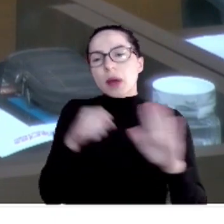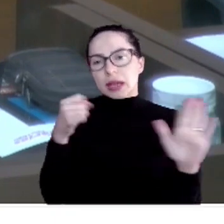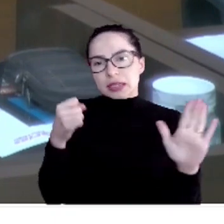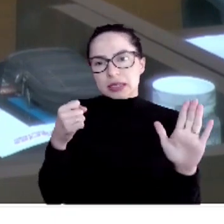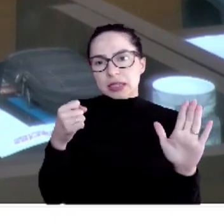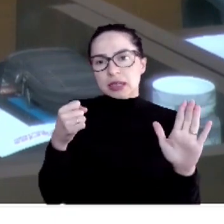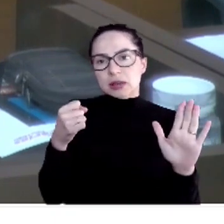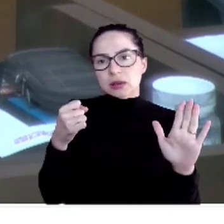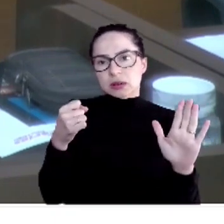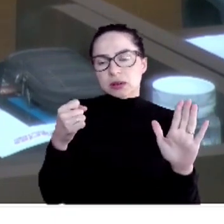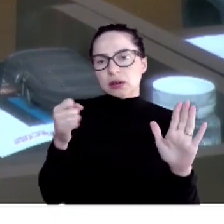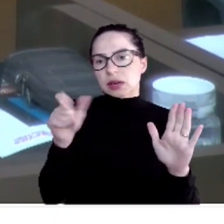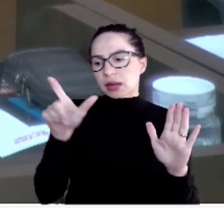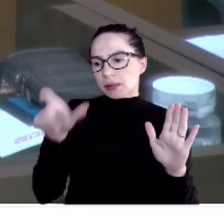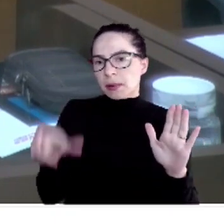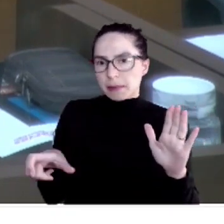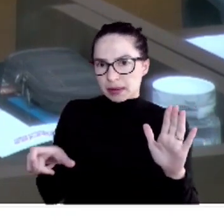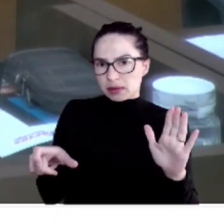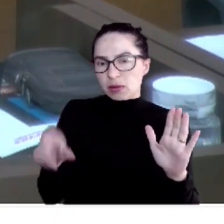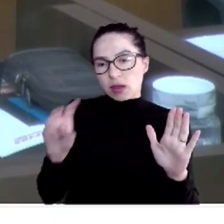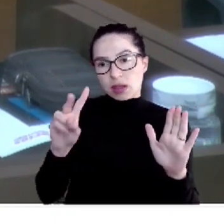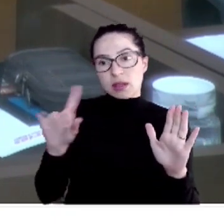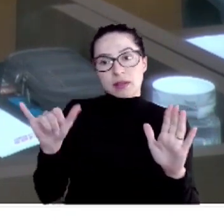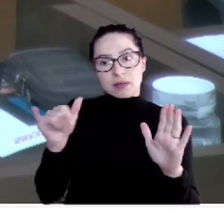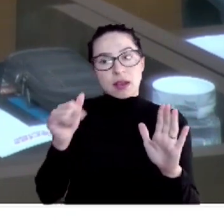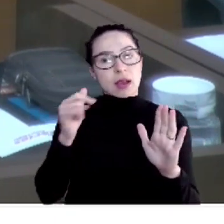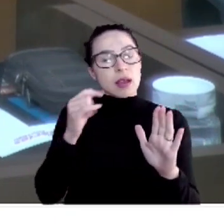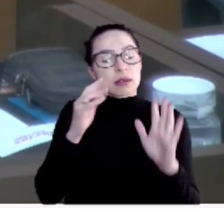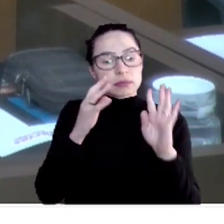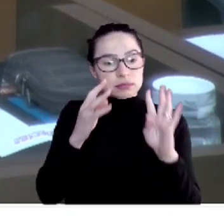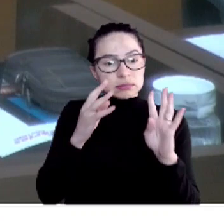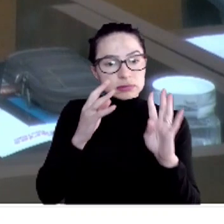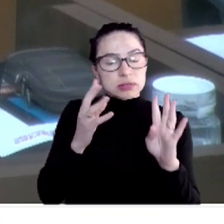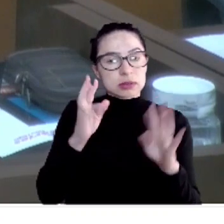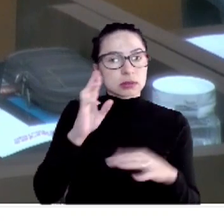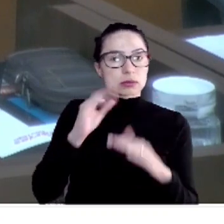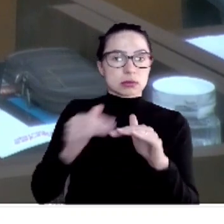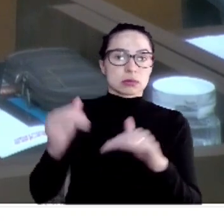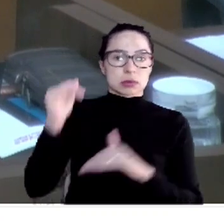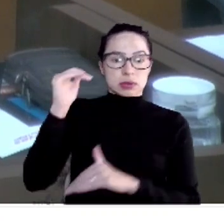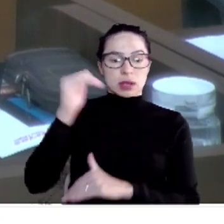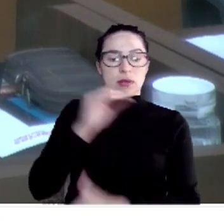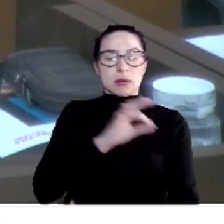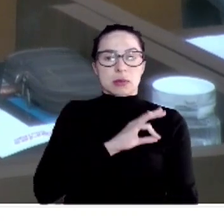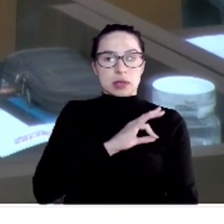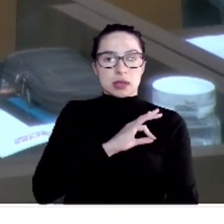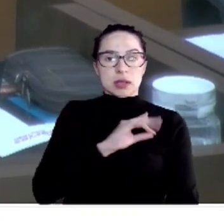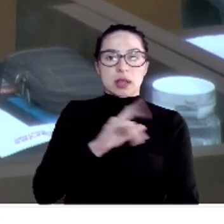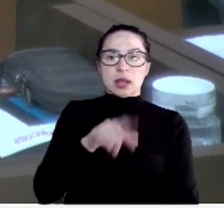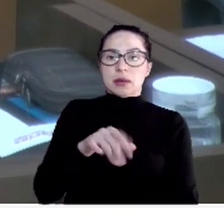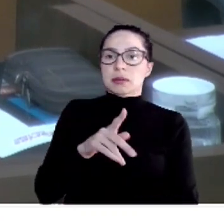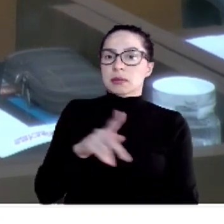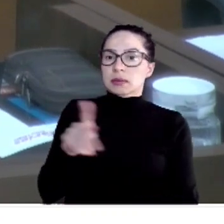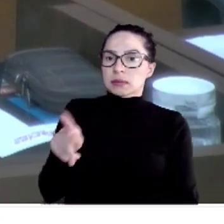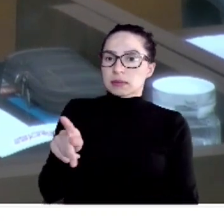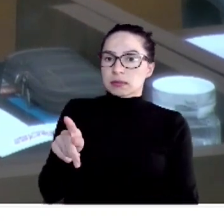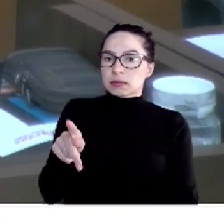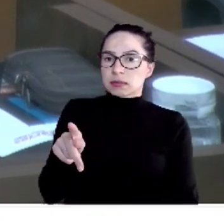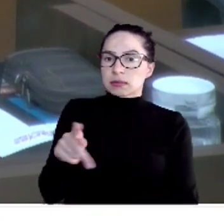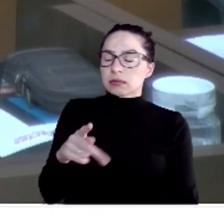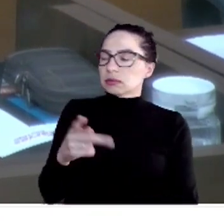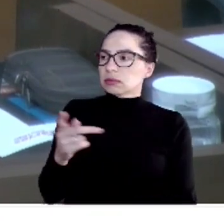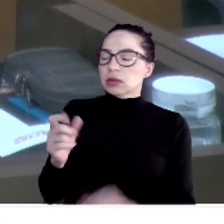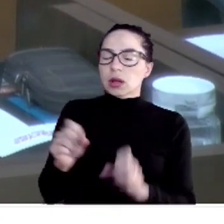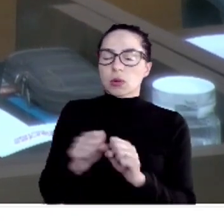uma pessoa que vai ser ouvida, né, pelas autoridades, de uma professora. É um absurdo isso